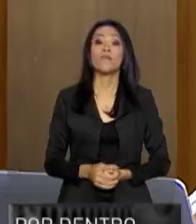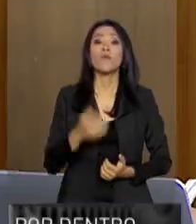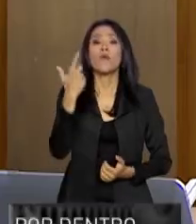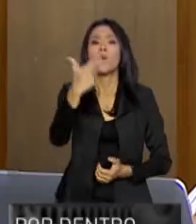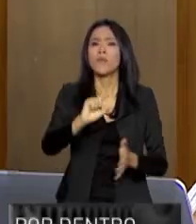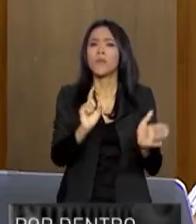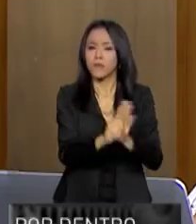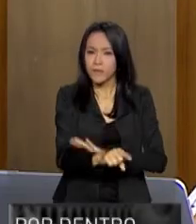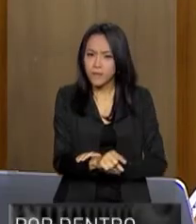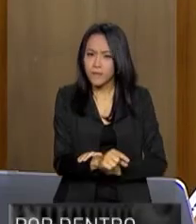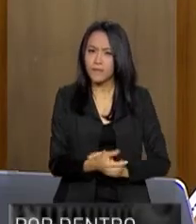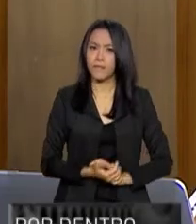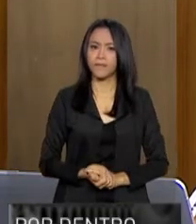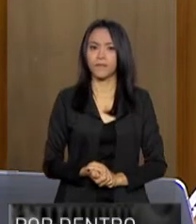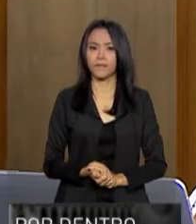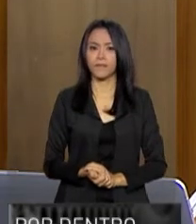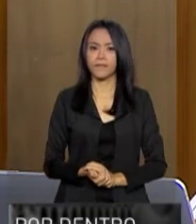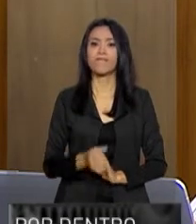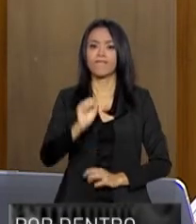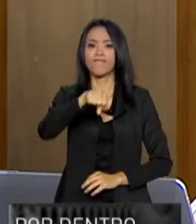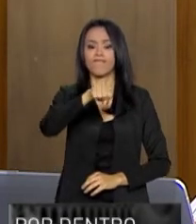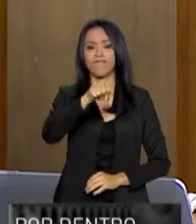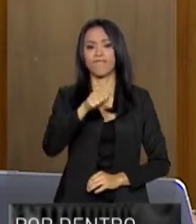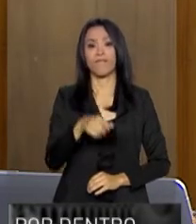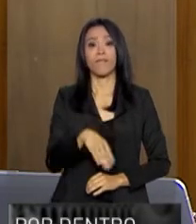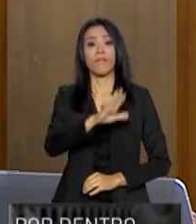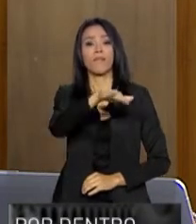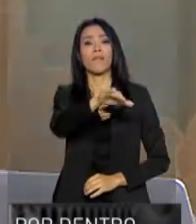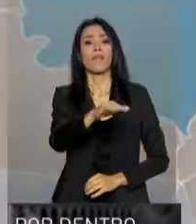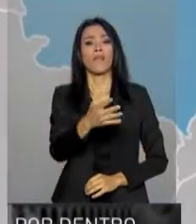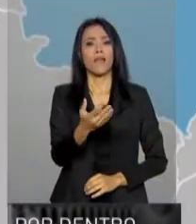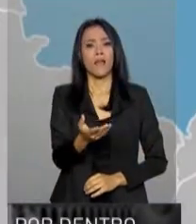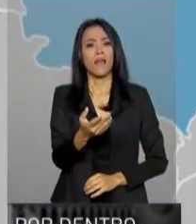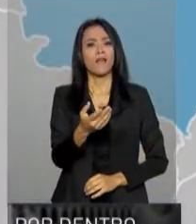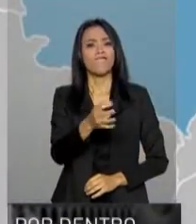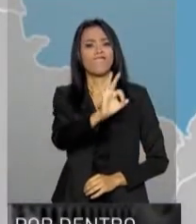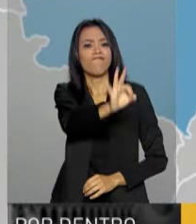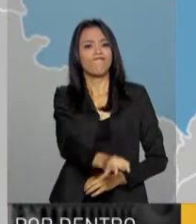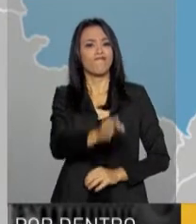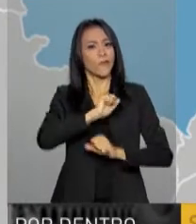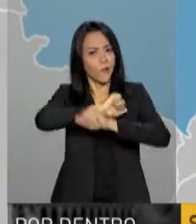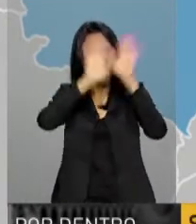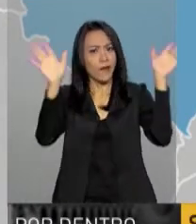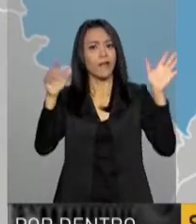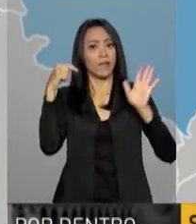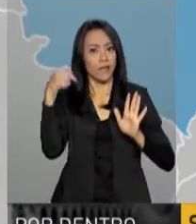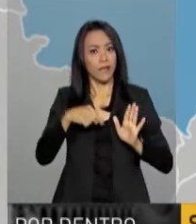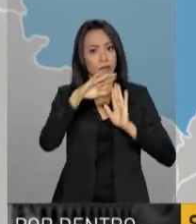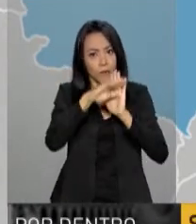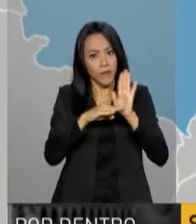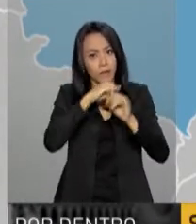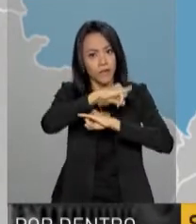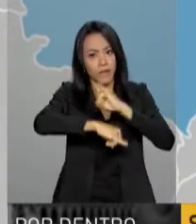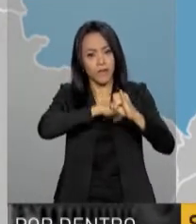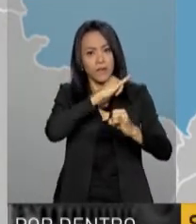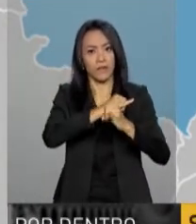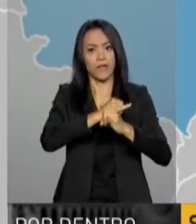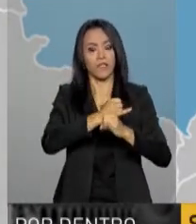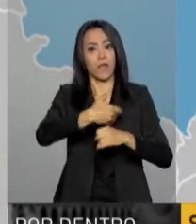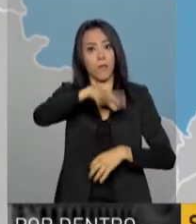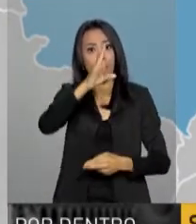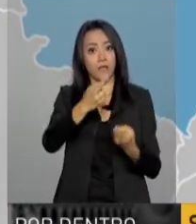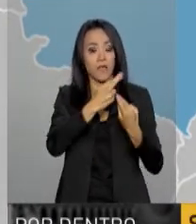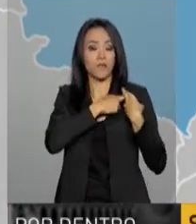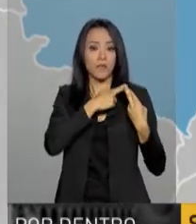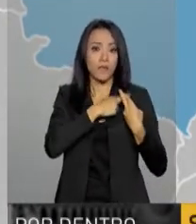pergunta em quarto ficou claro que esse programa né a maior parte é uma responsabilidade inclusive